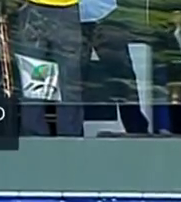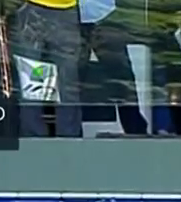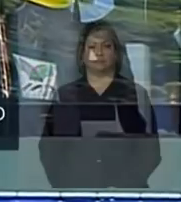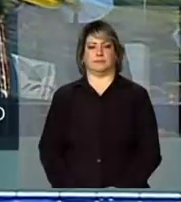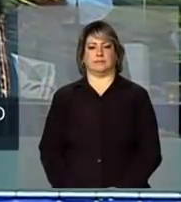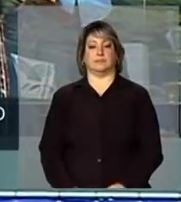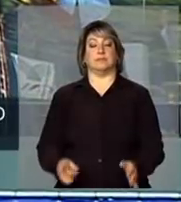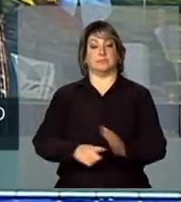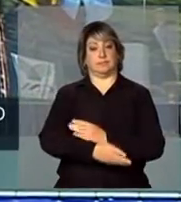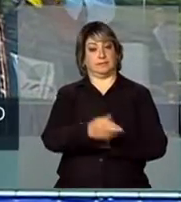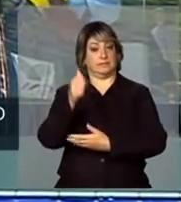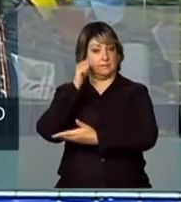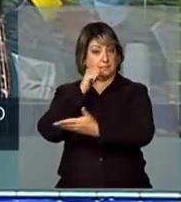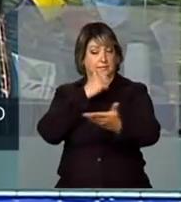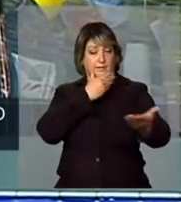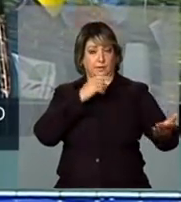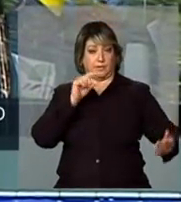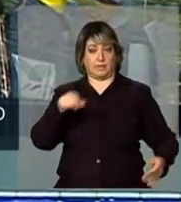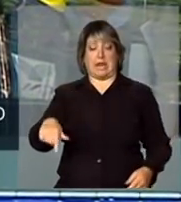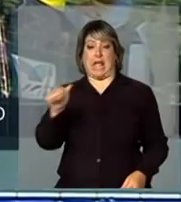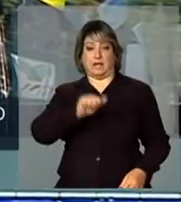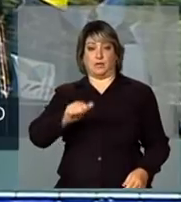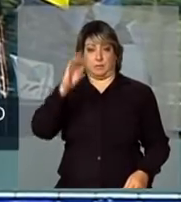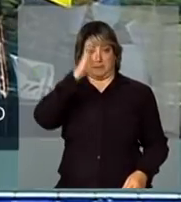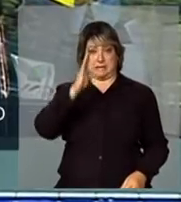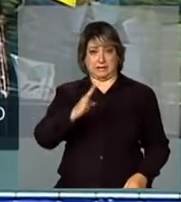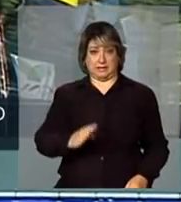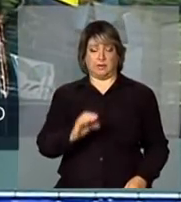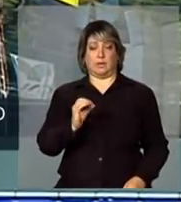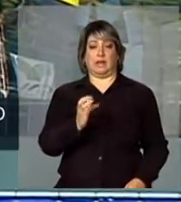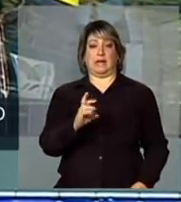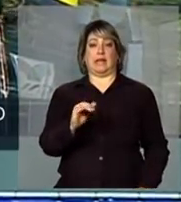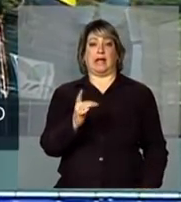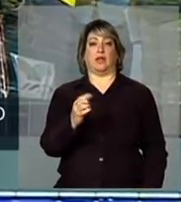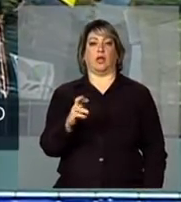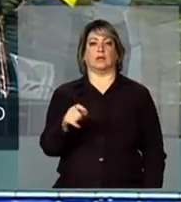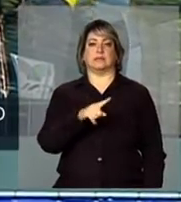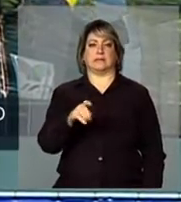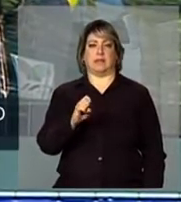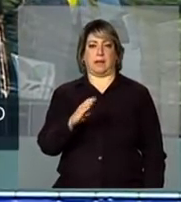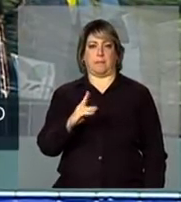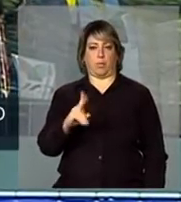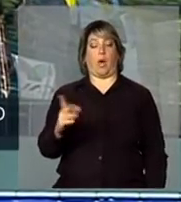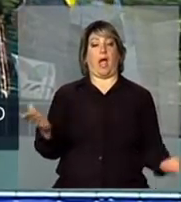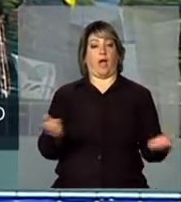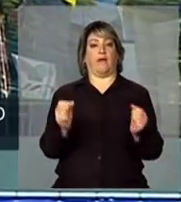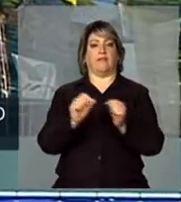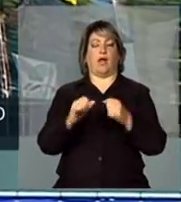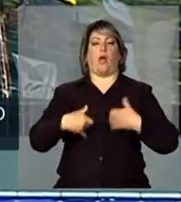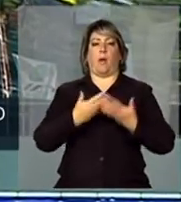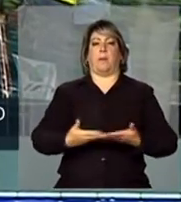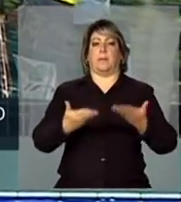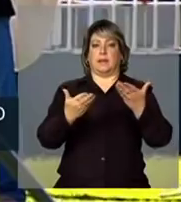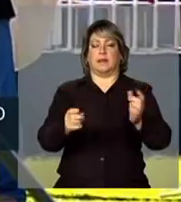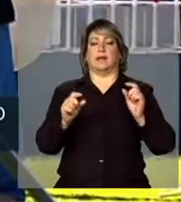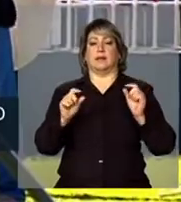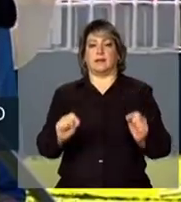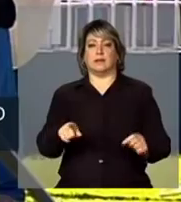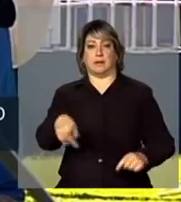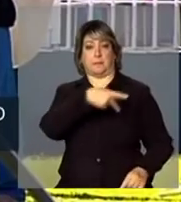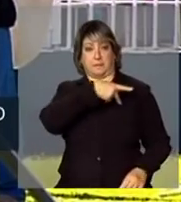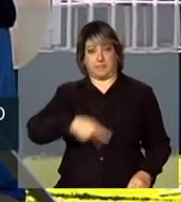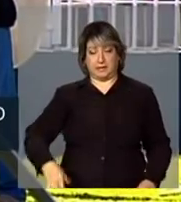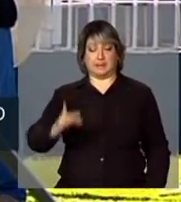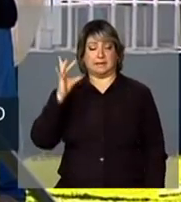Senhoras e senhores, a Associação Brasileira dos Criadores de Zebu presta agora uma homenagem à